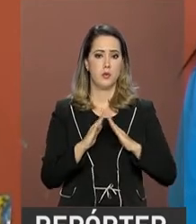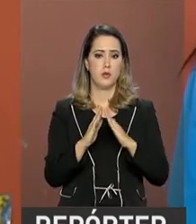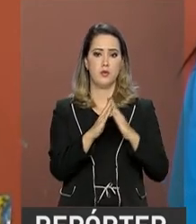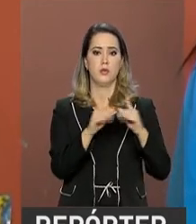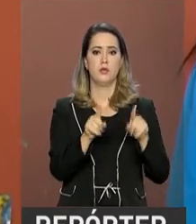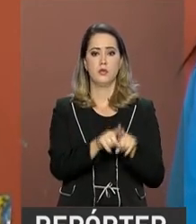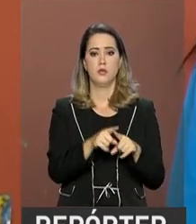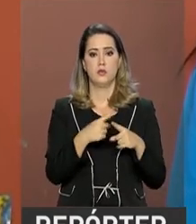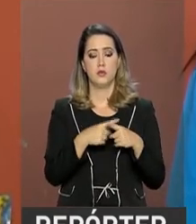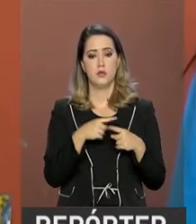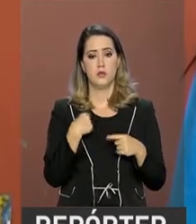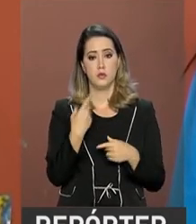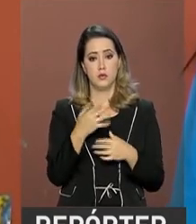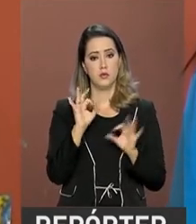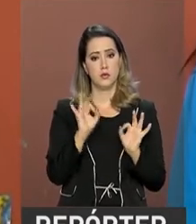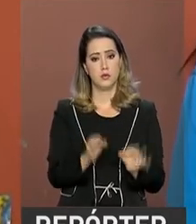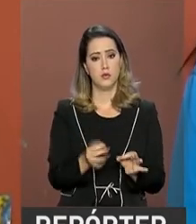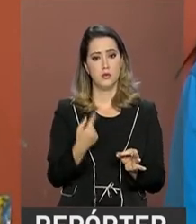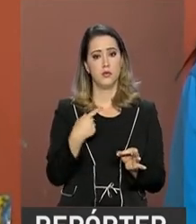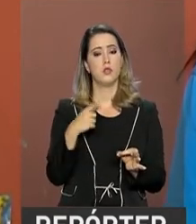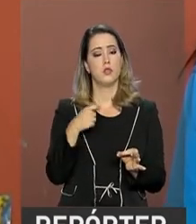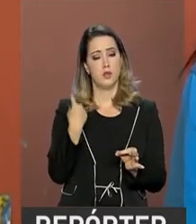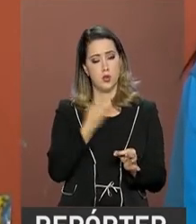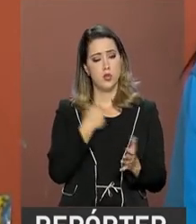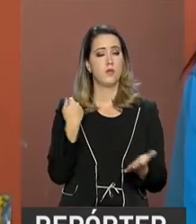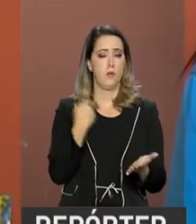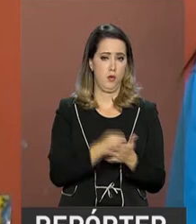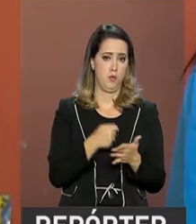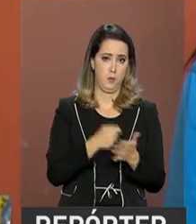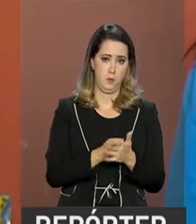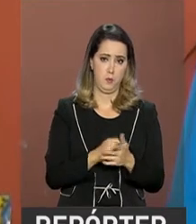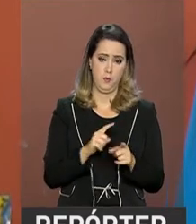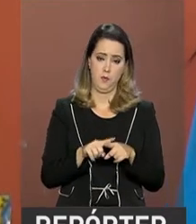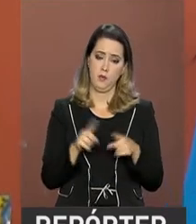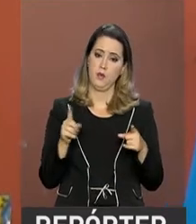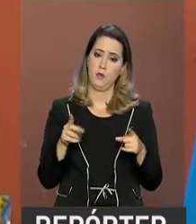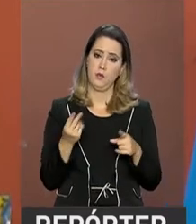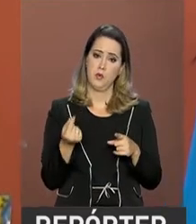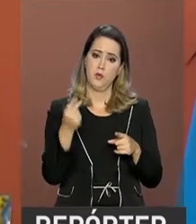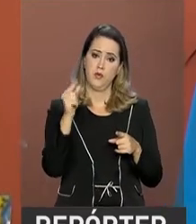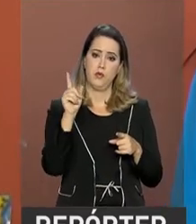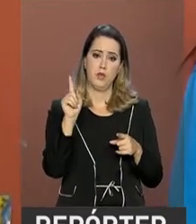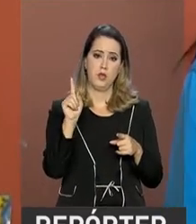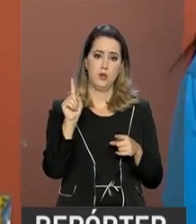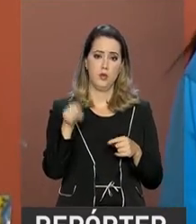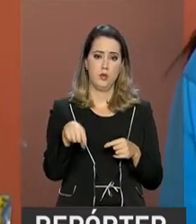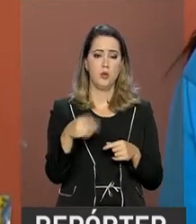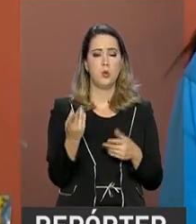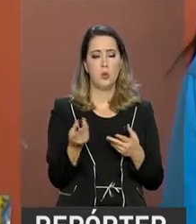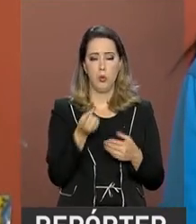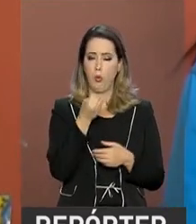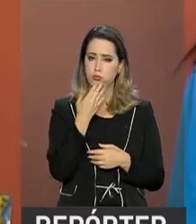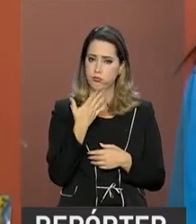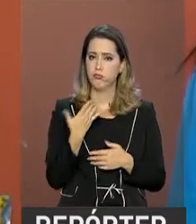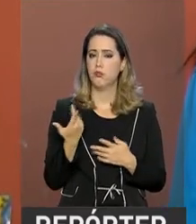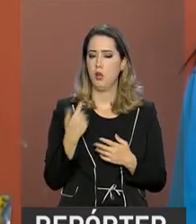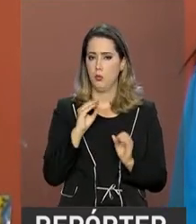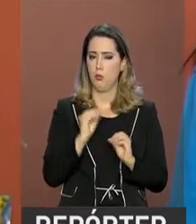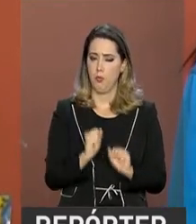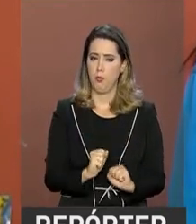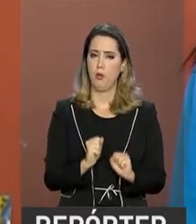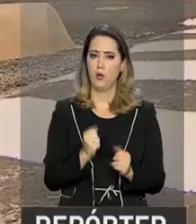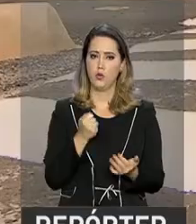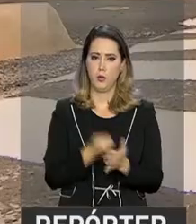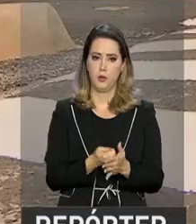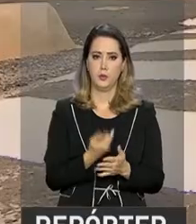né o ta certo que não é de graça nós vamos pagar e também o valor noé absurdas honda cabe no bolso de